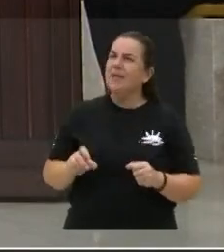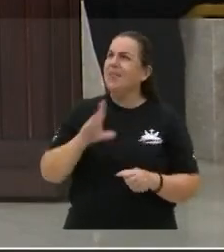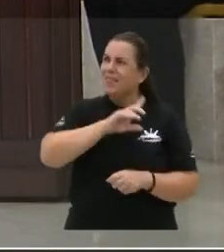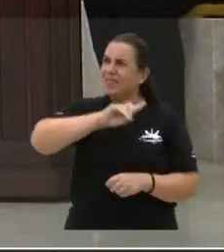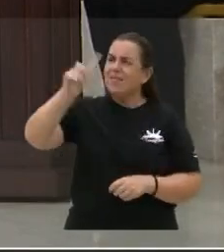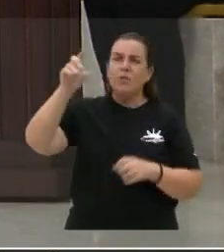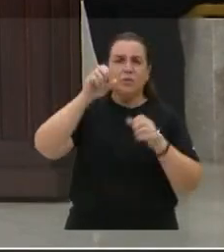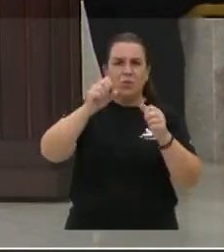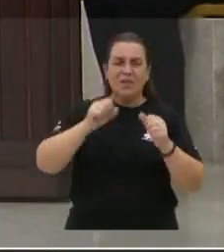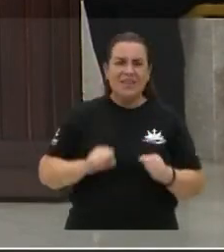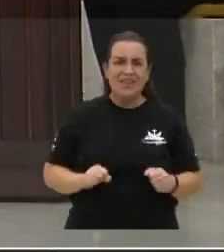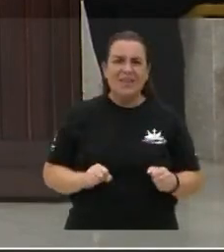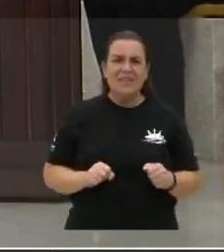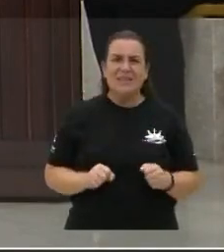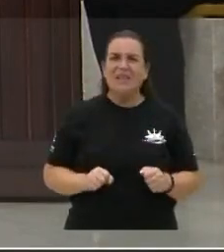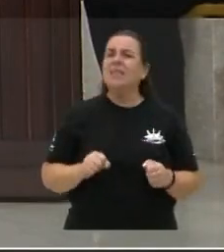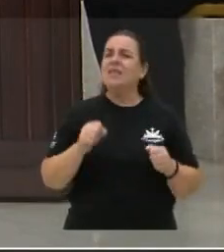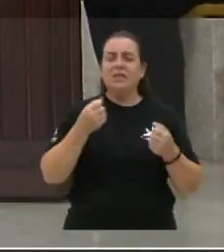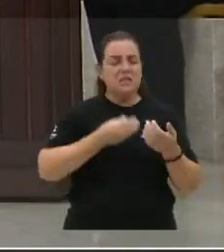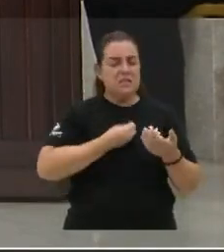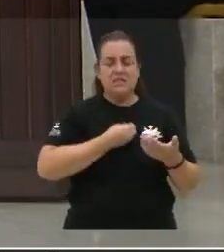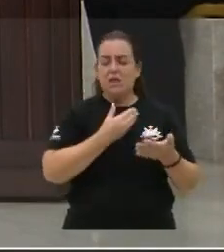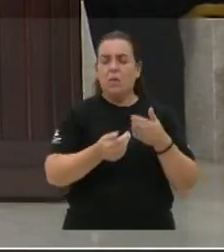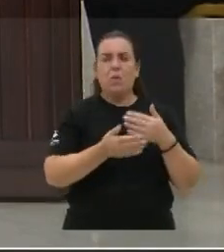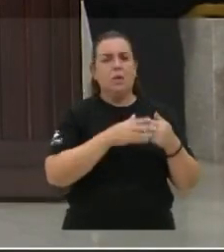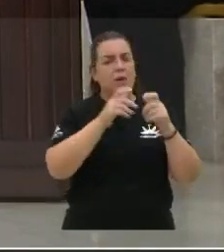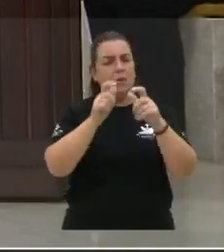poderoso, onisciente, onipotente,